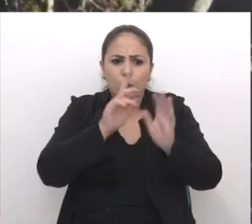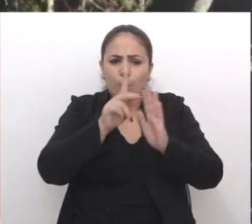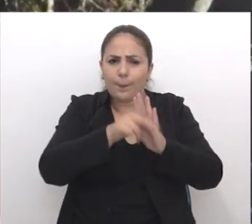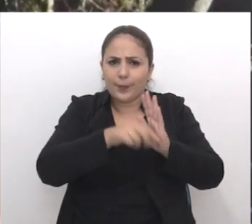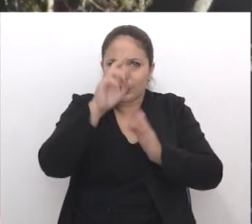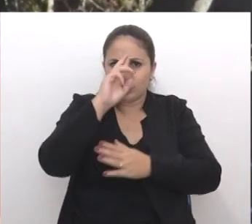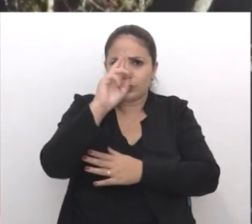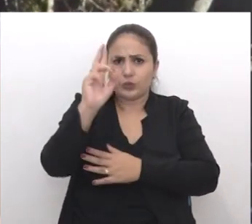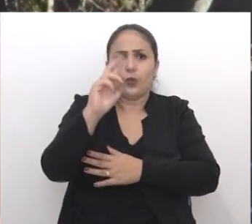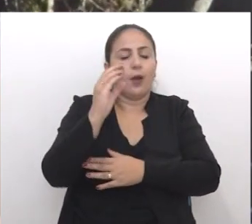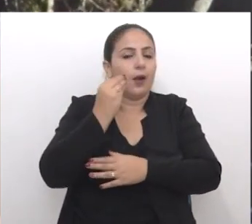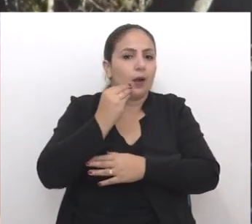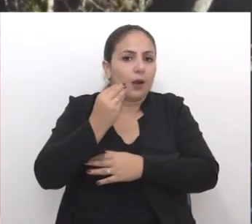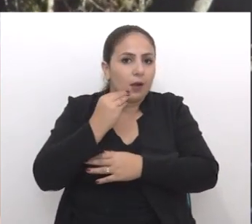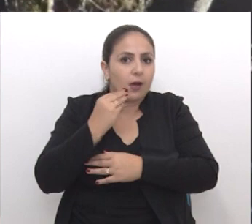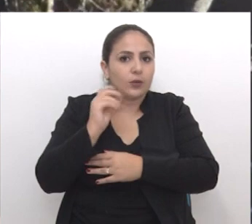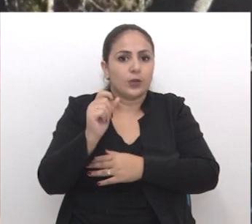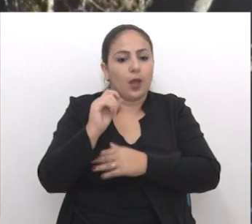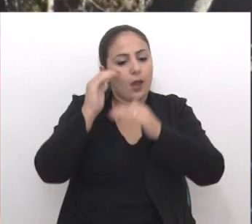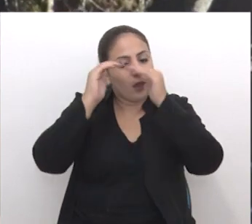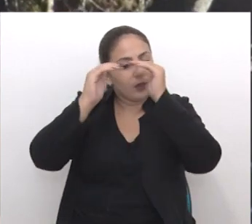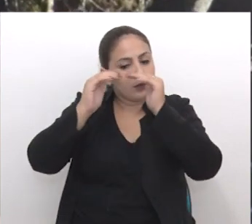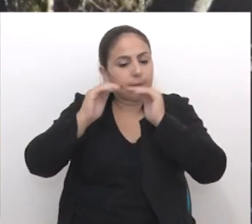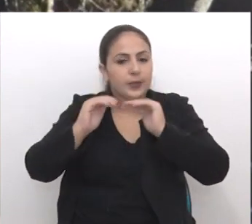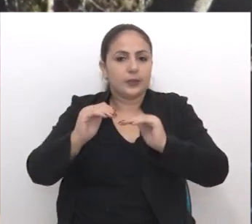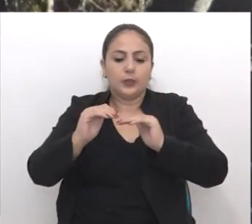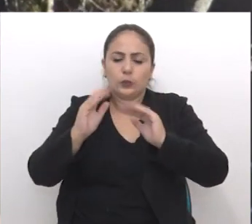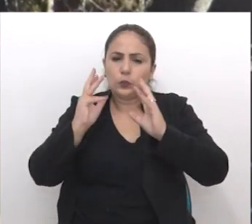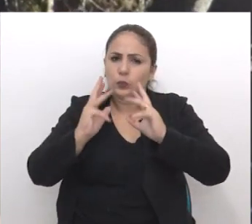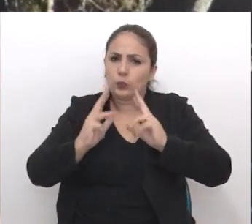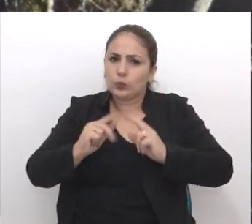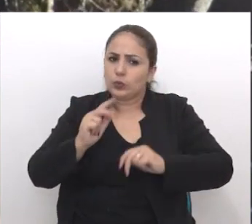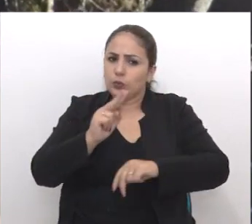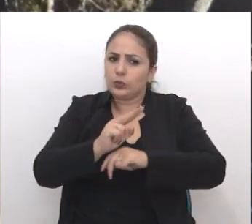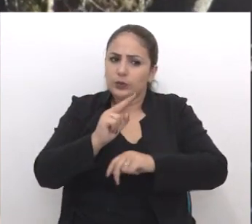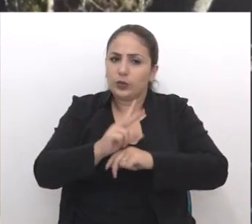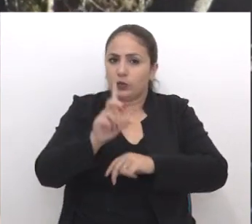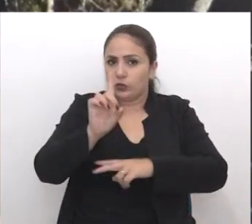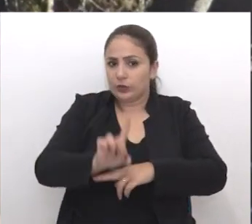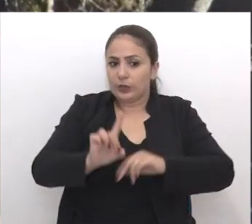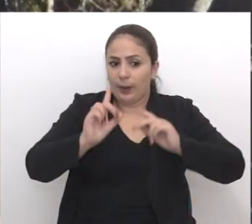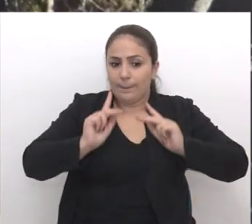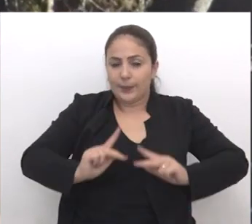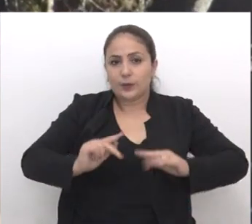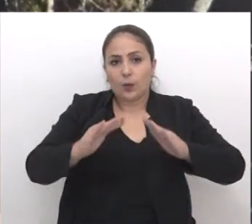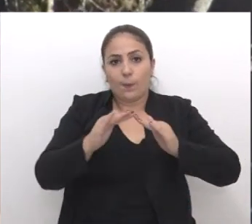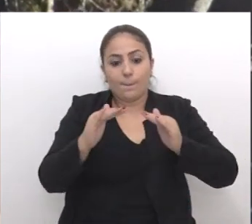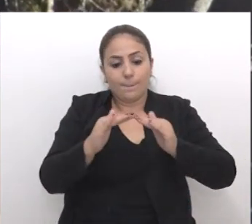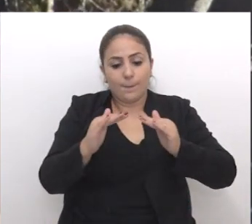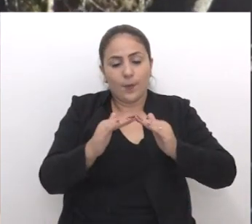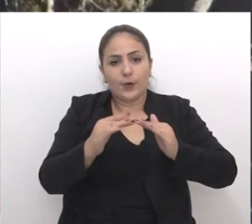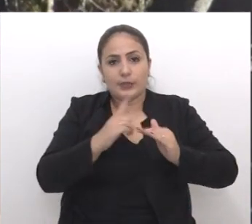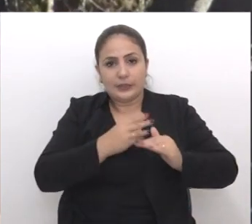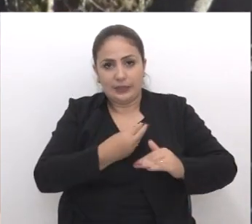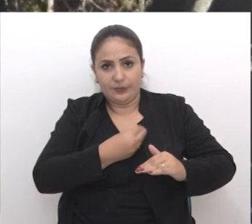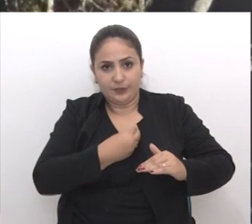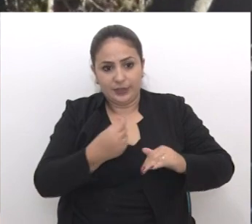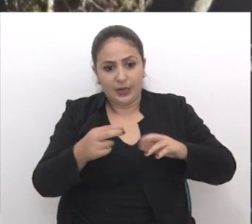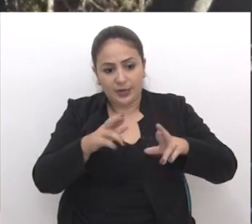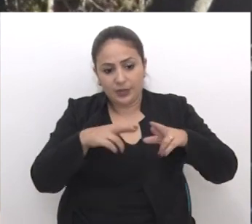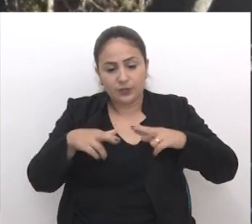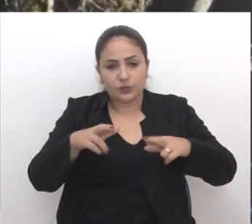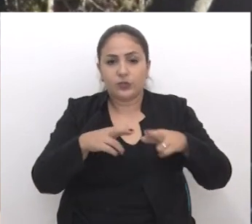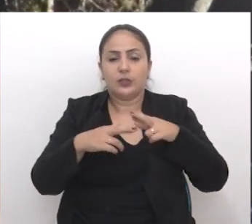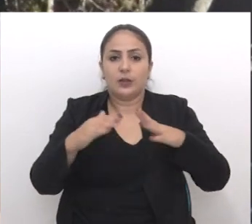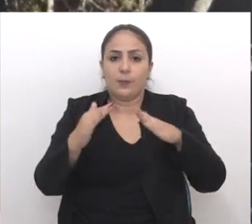diretor, obviamente, né, respeitando e preservando o direito de quem mora, quem está lá naquela